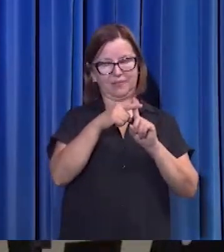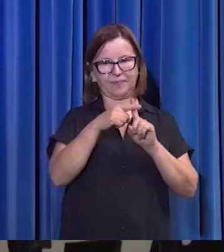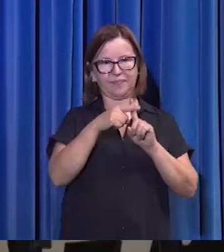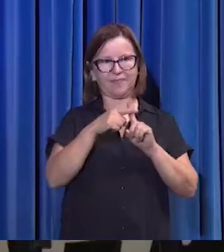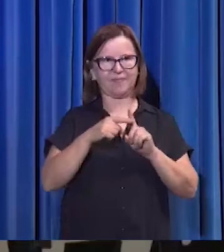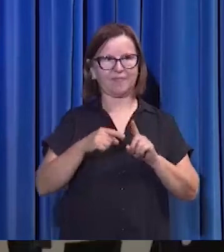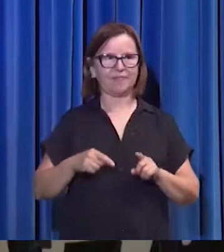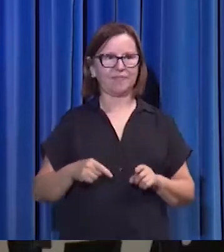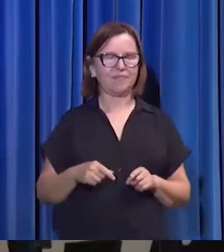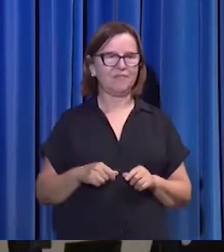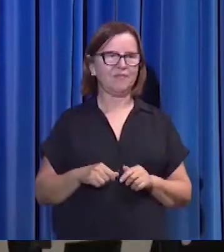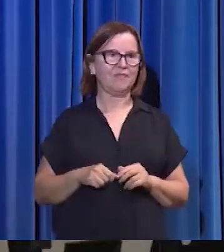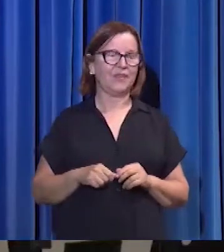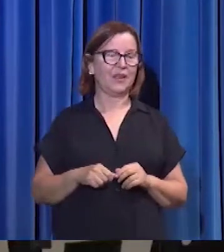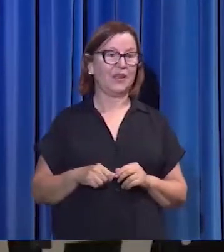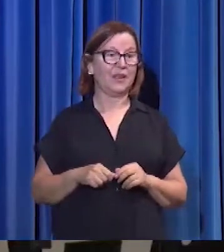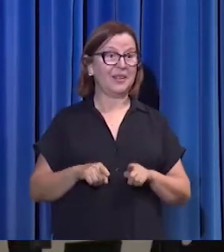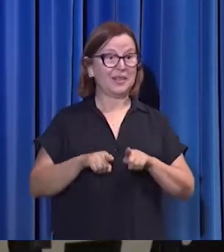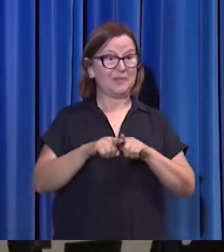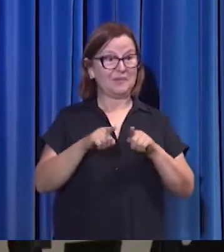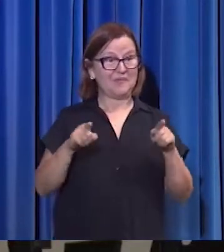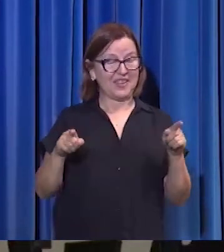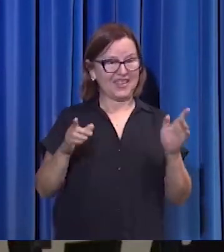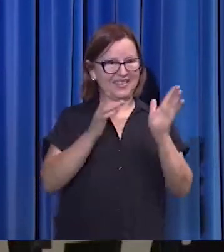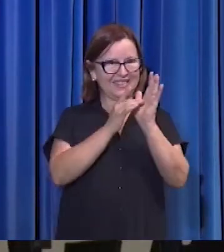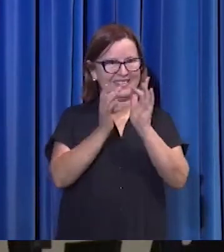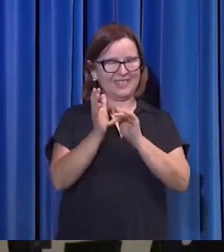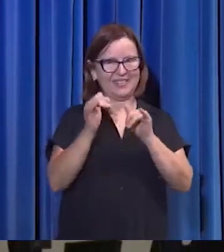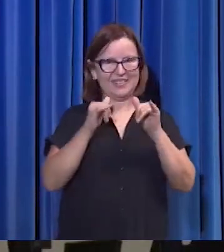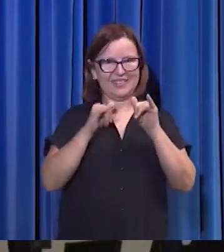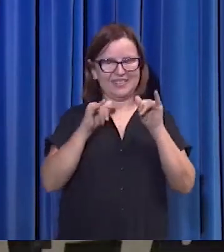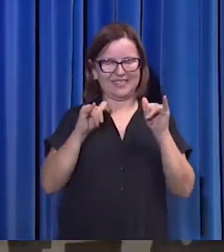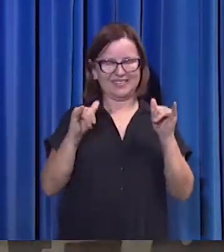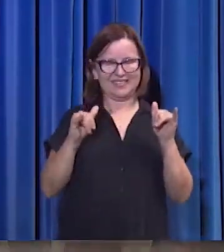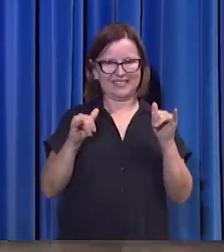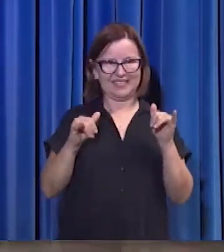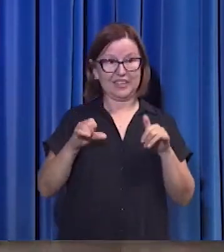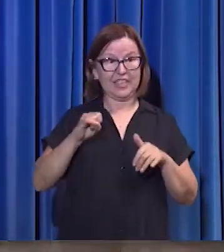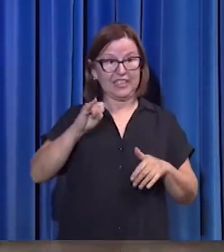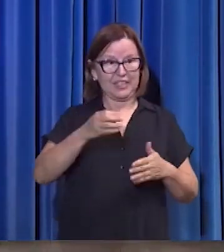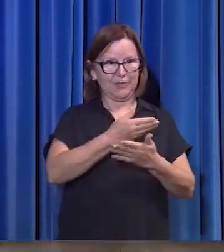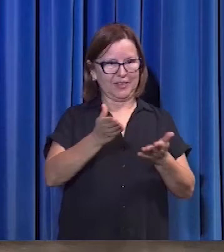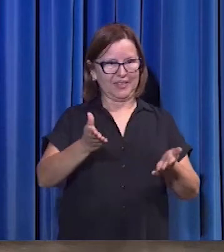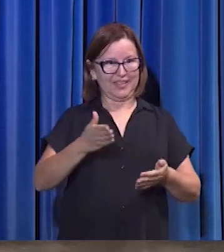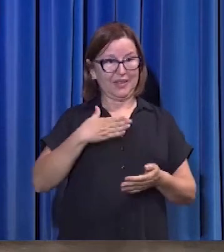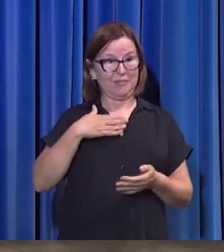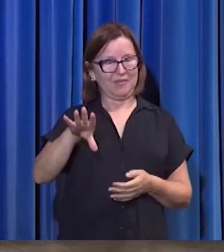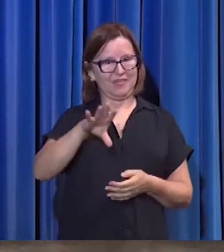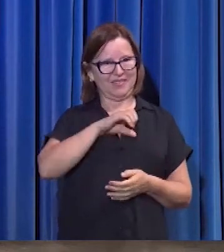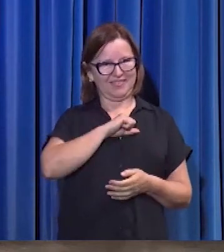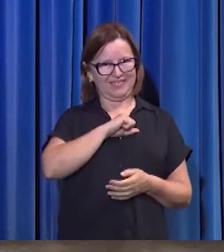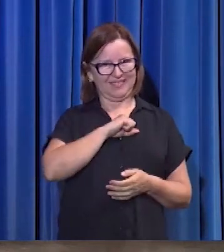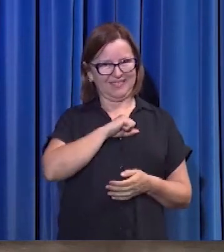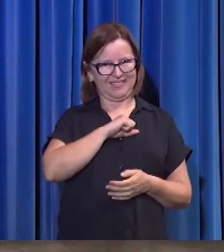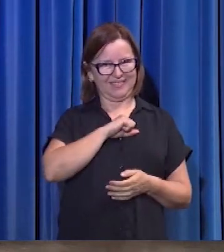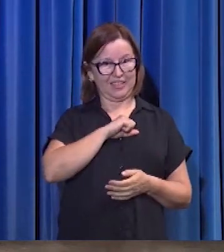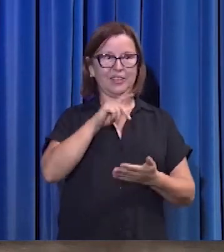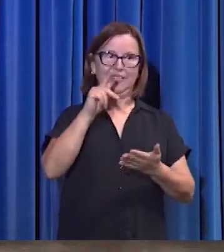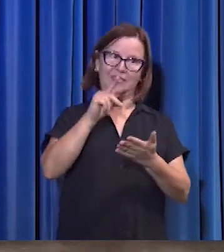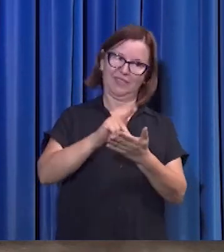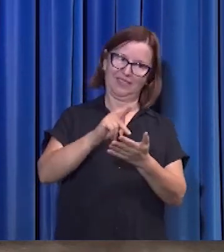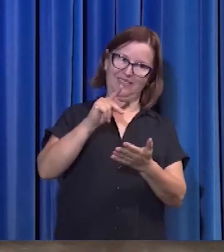é o menor, mas ele diz assim, se me amasseis de